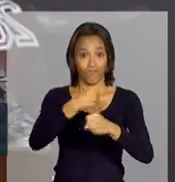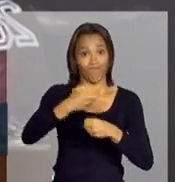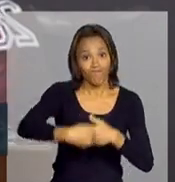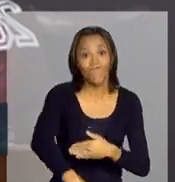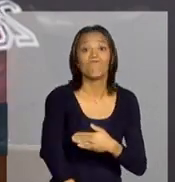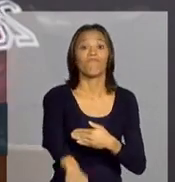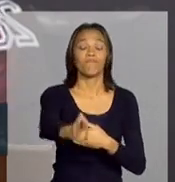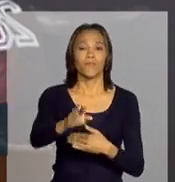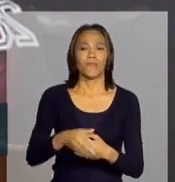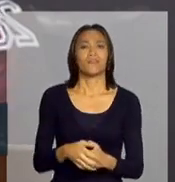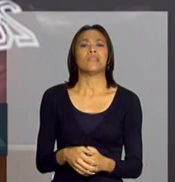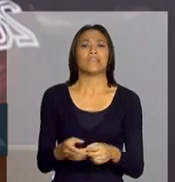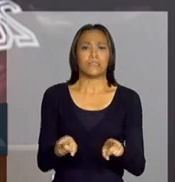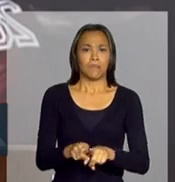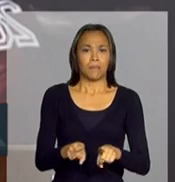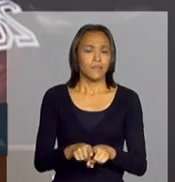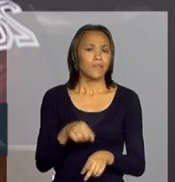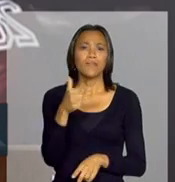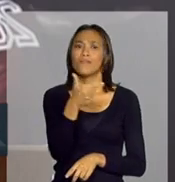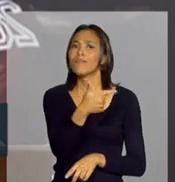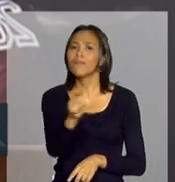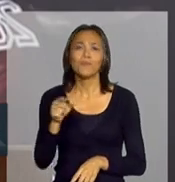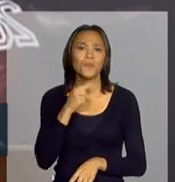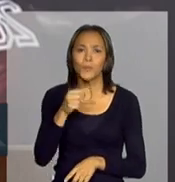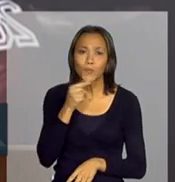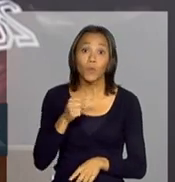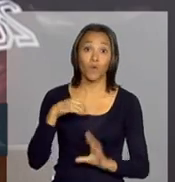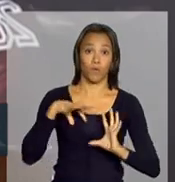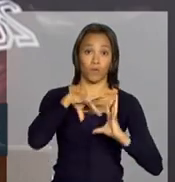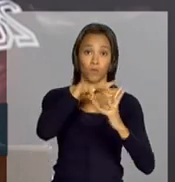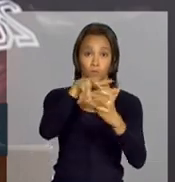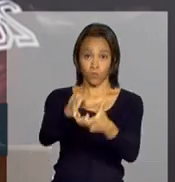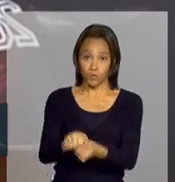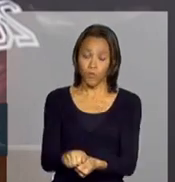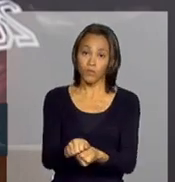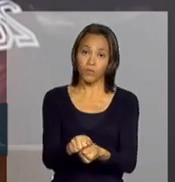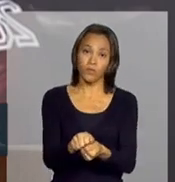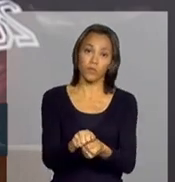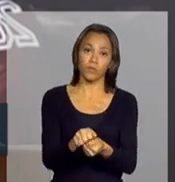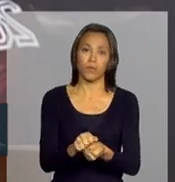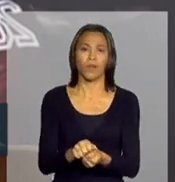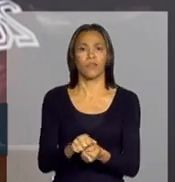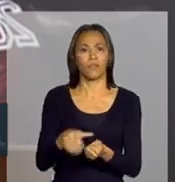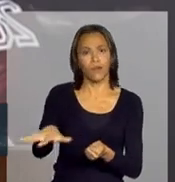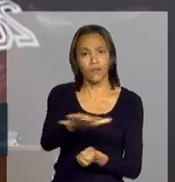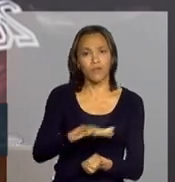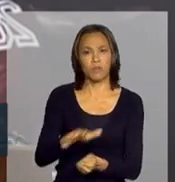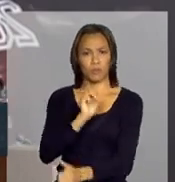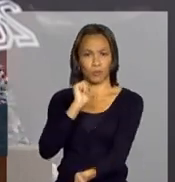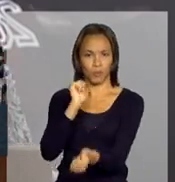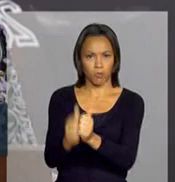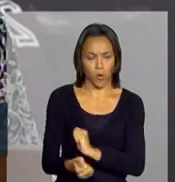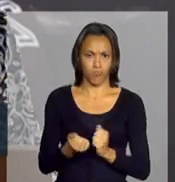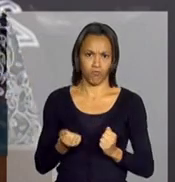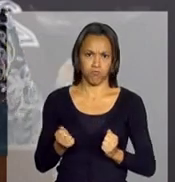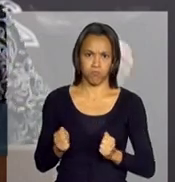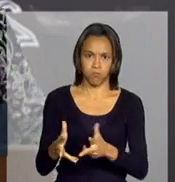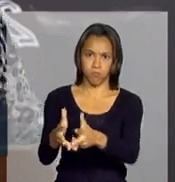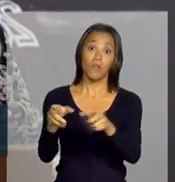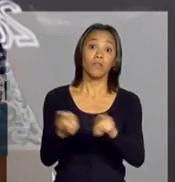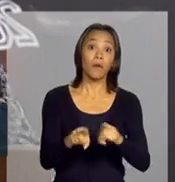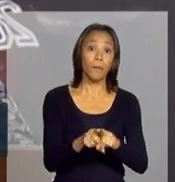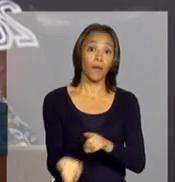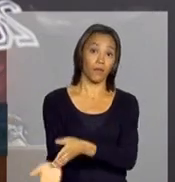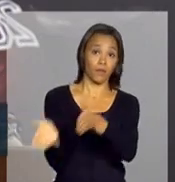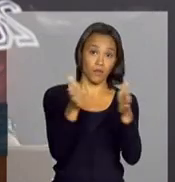sem sombra de dúvida no mundo o tanto esporte de aut desempenho como a